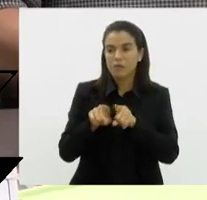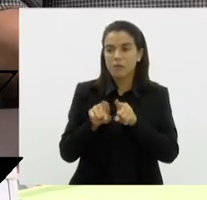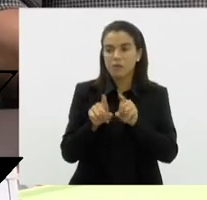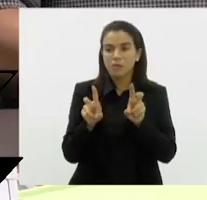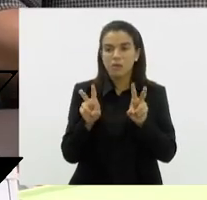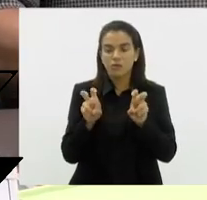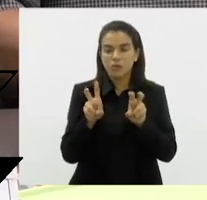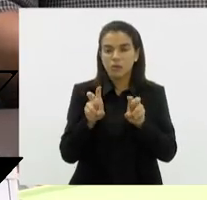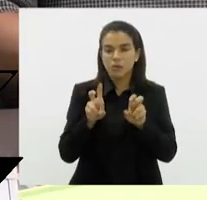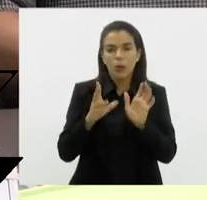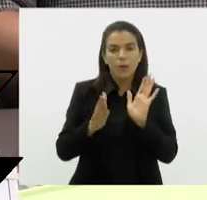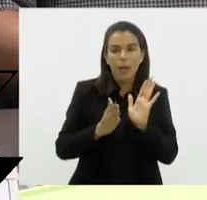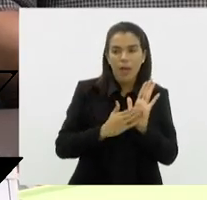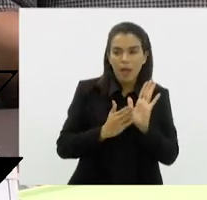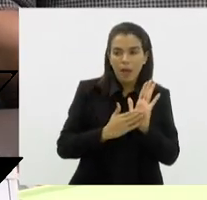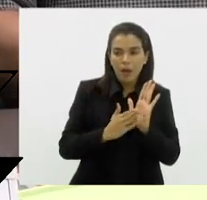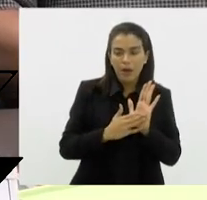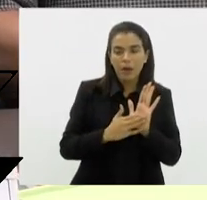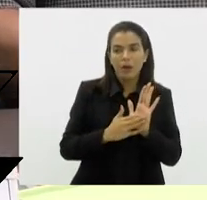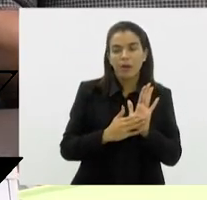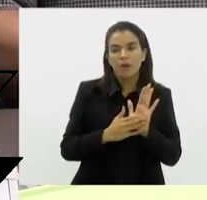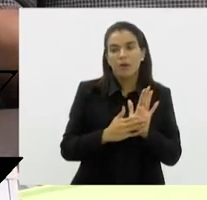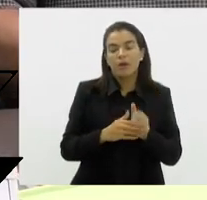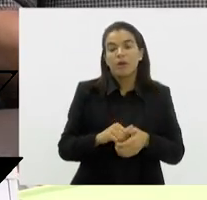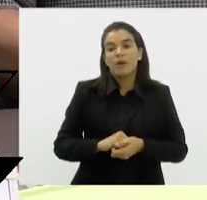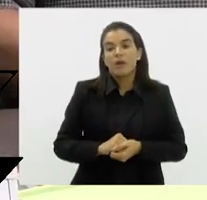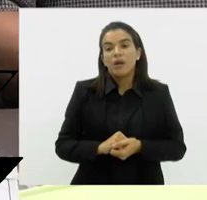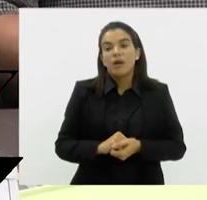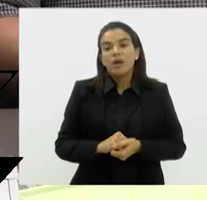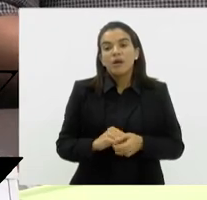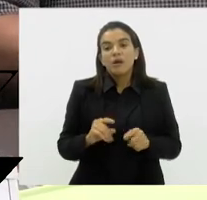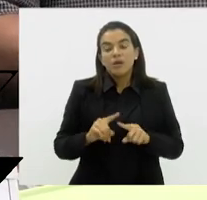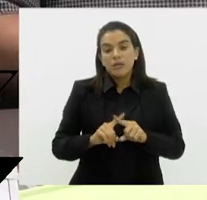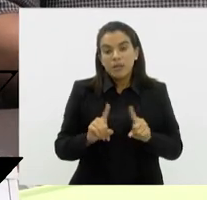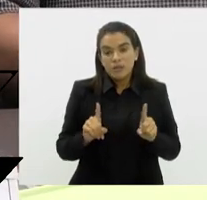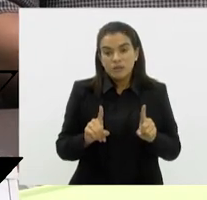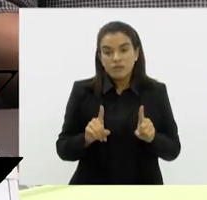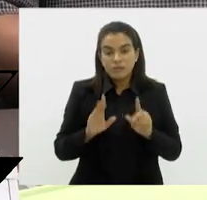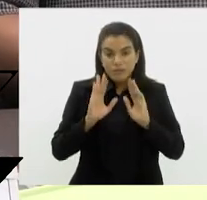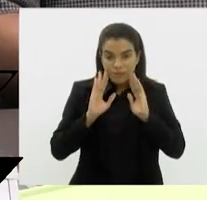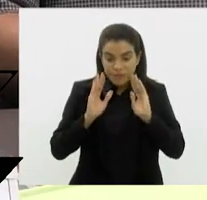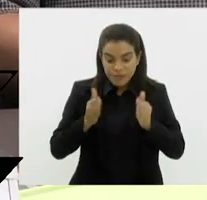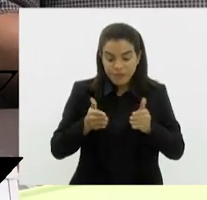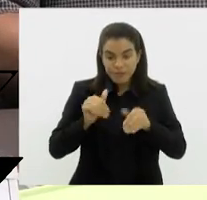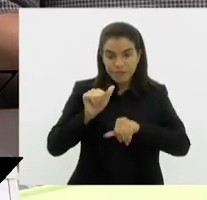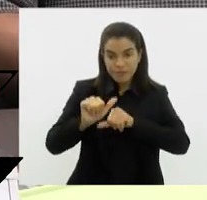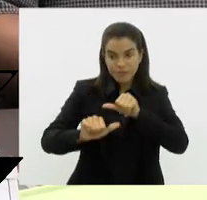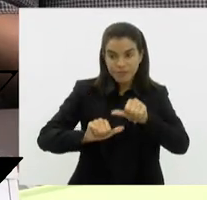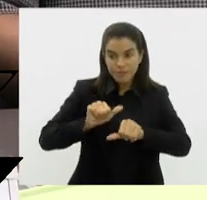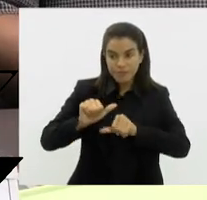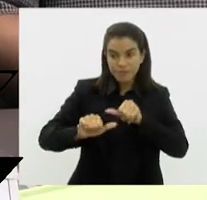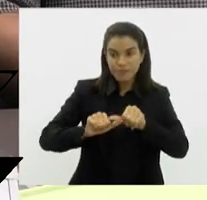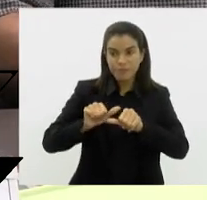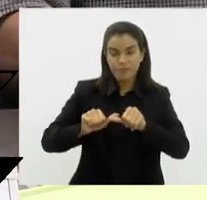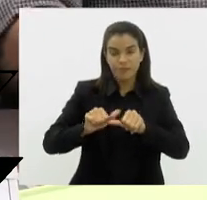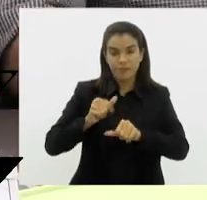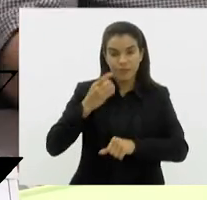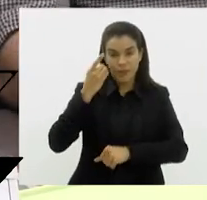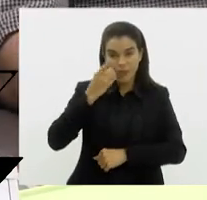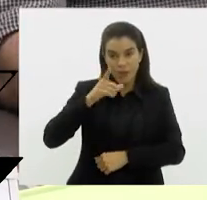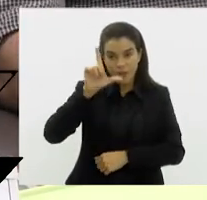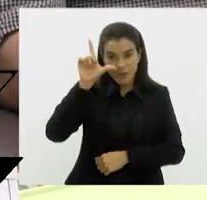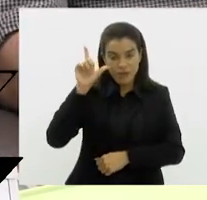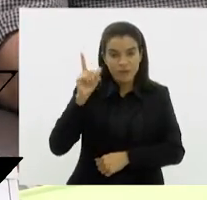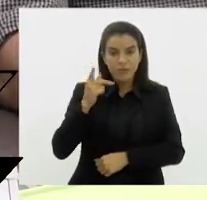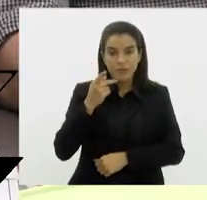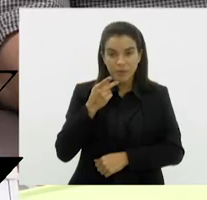da cobrança ou algum ponto, mas dizer que especificamente essas alterações que o deputado Luiz Paulo